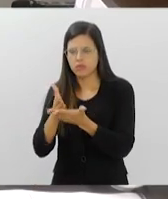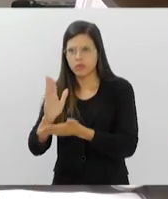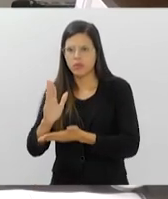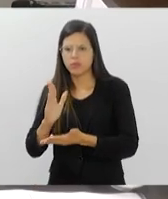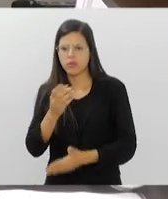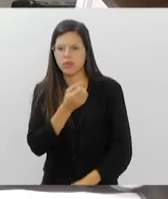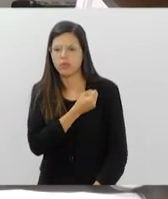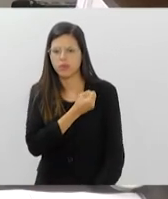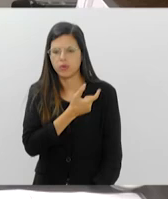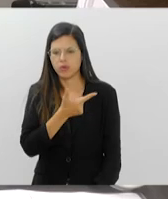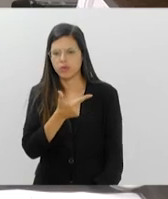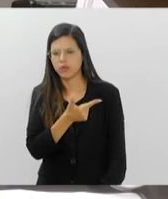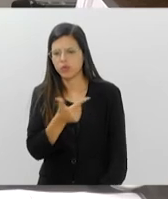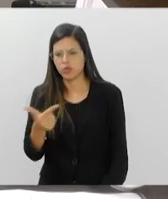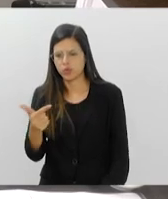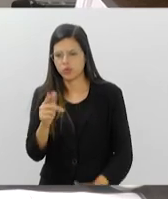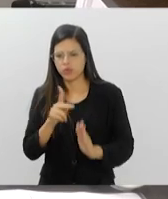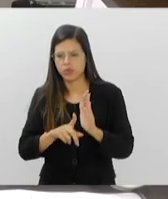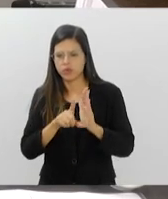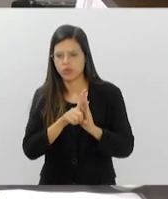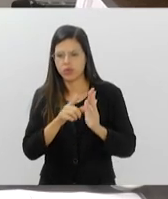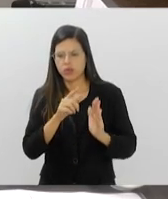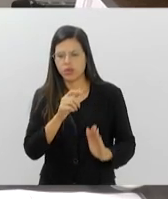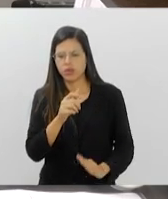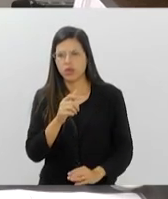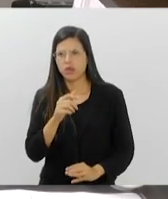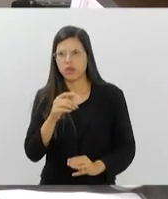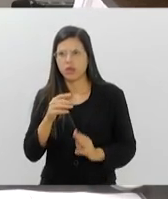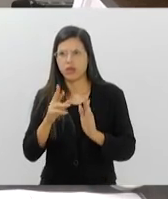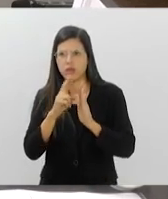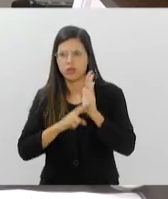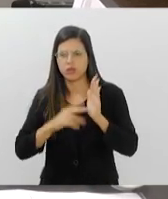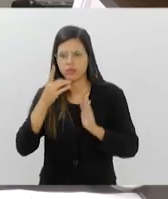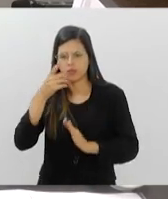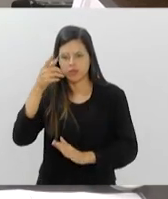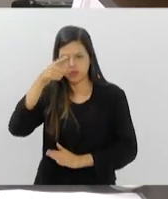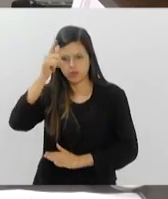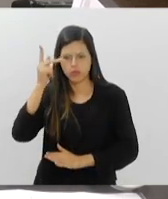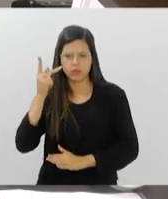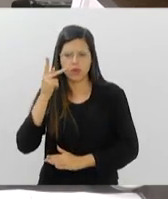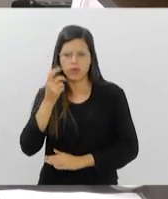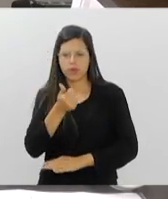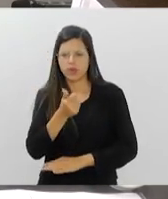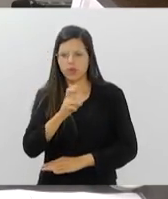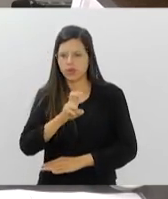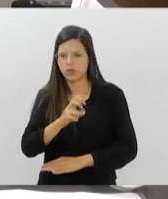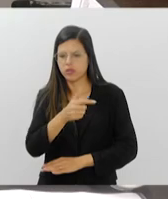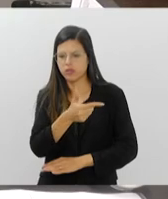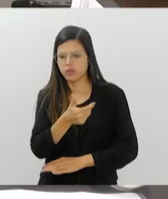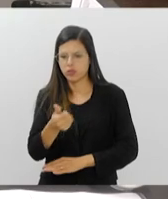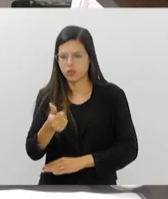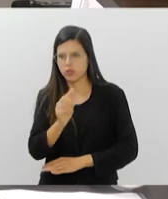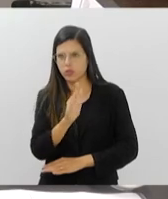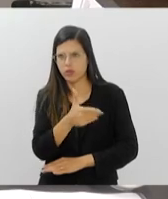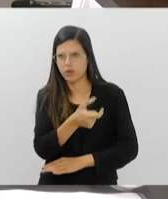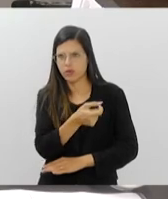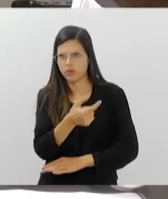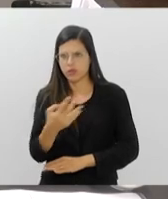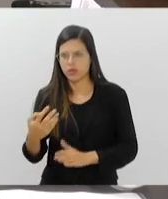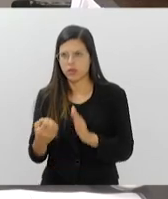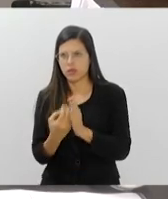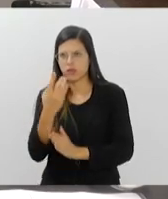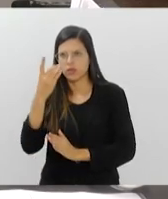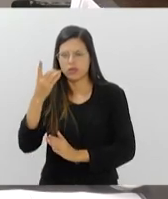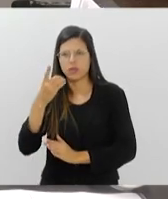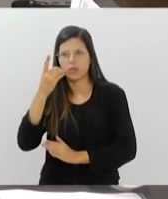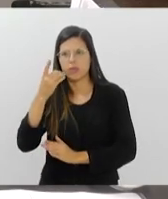aprovado. 22 da pauta, projeto de relatoria, deputado Luiz Paulo, projeto de lei 1521 de 23, de autoria dos deputados Carlos Mink e